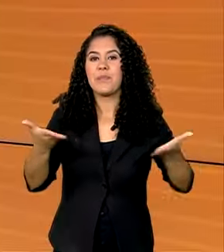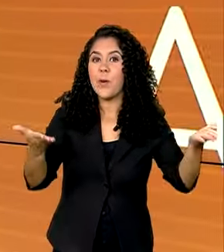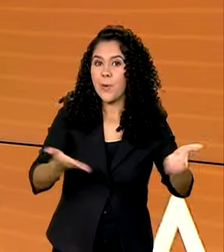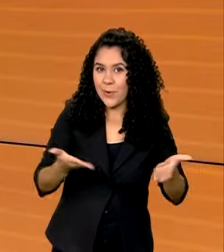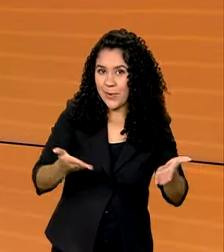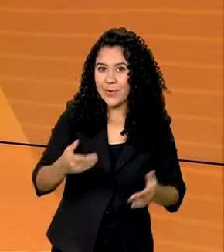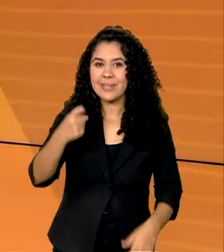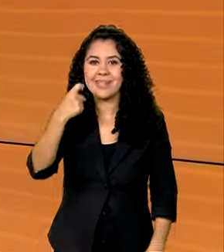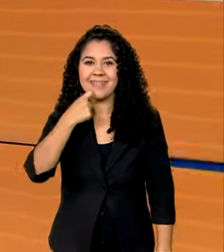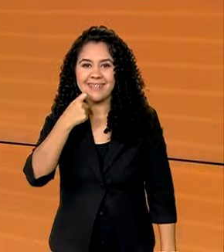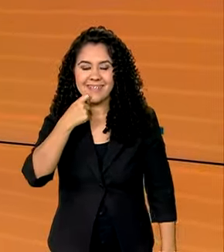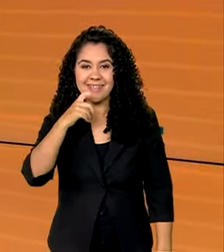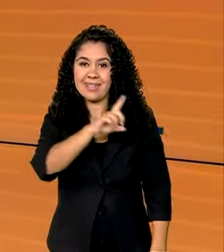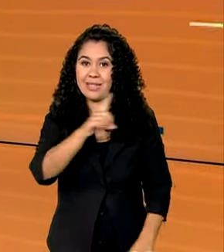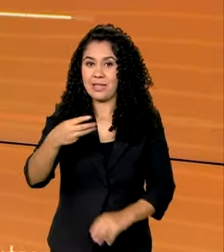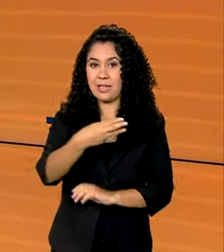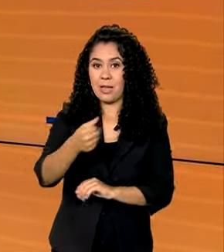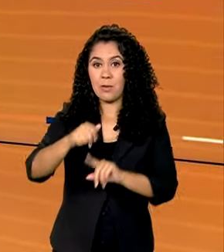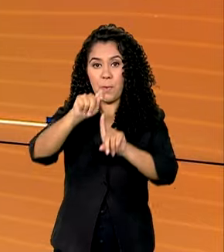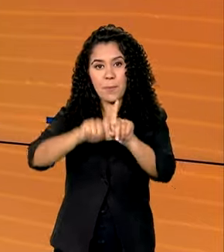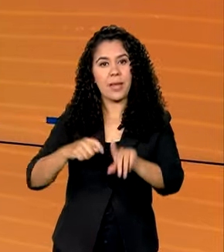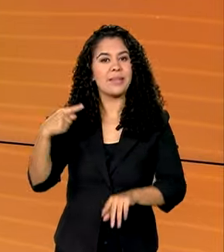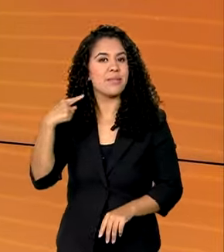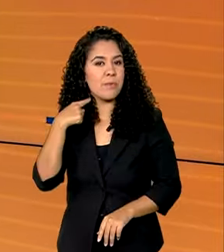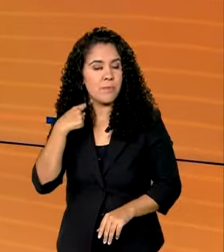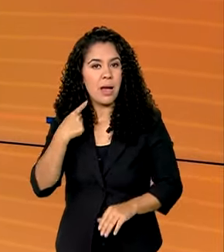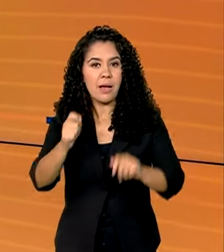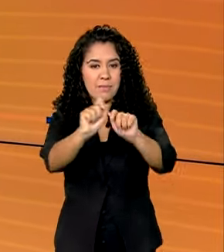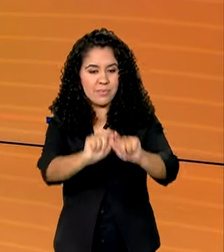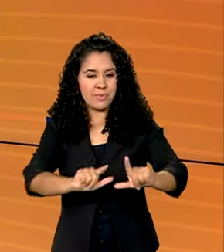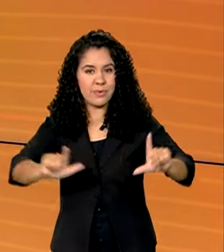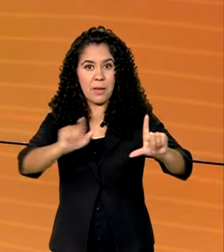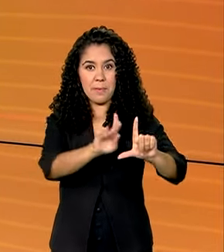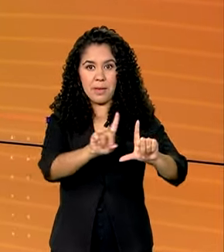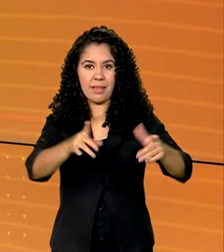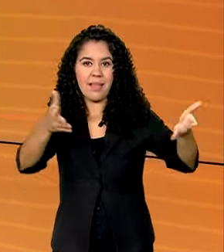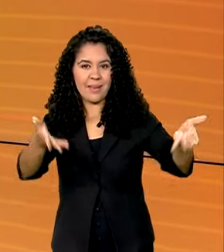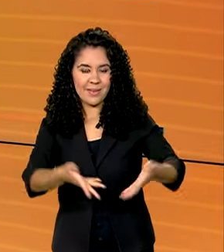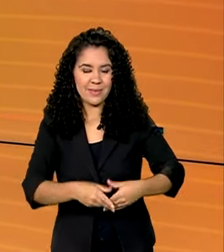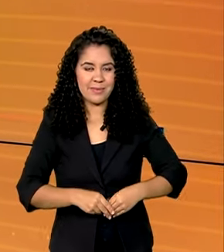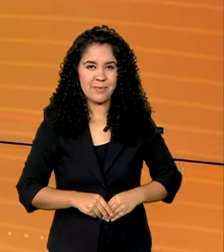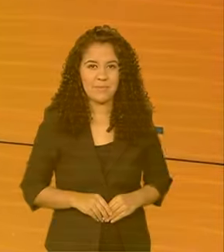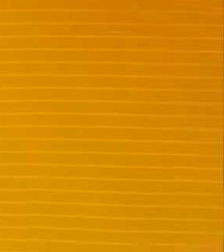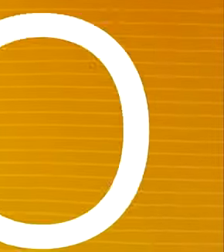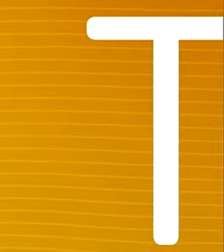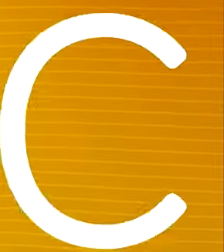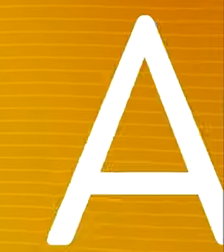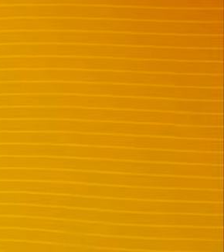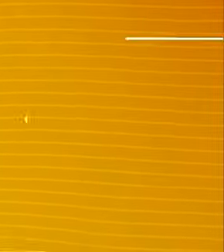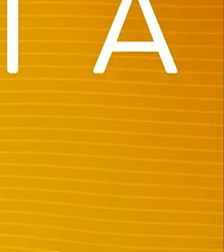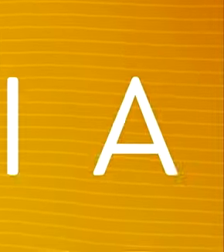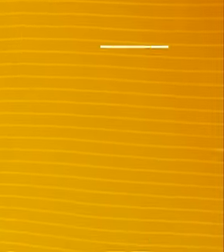5.100. Sexta-feira, 31 de maio, o Brasil em Dia começa agora.